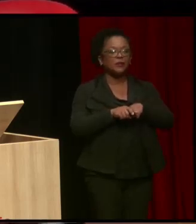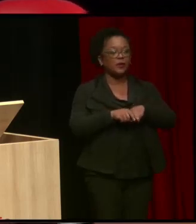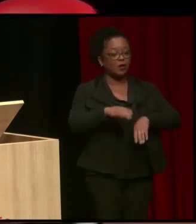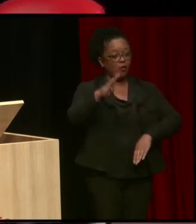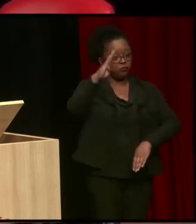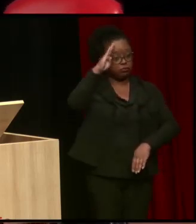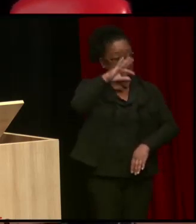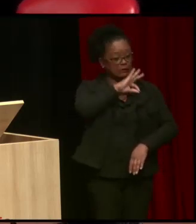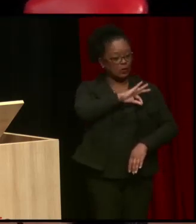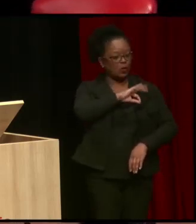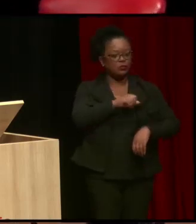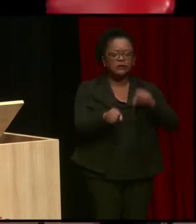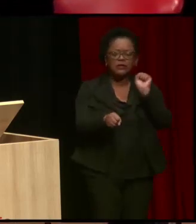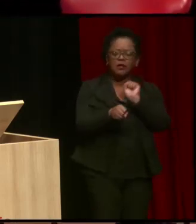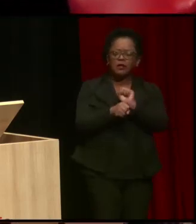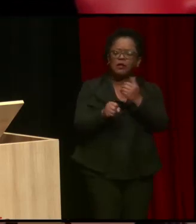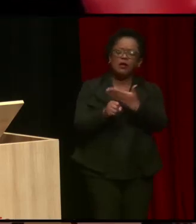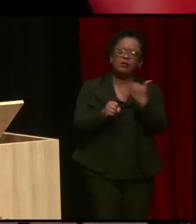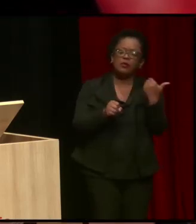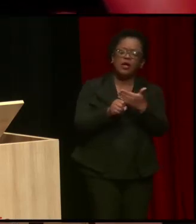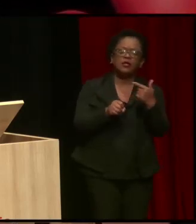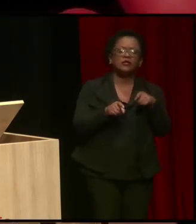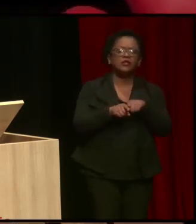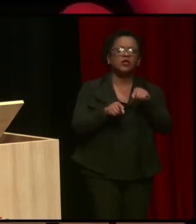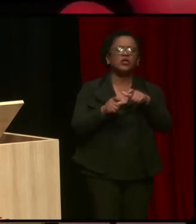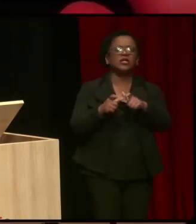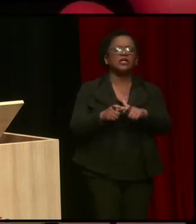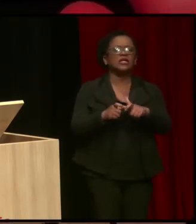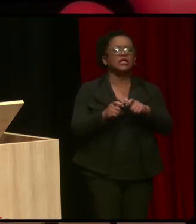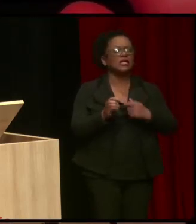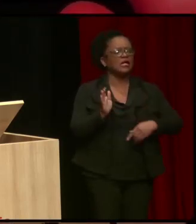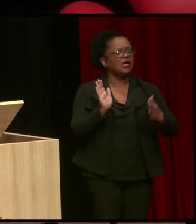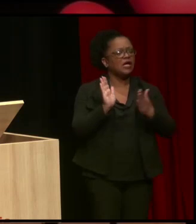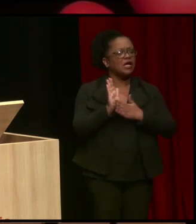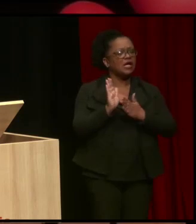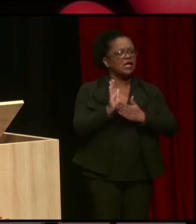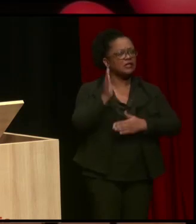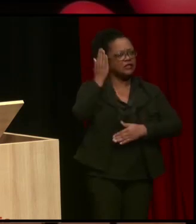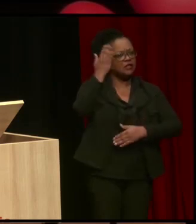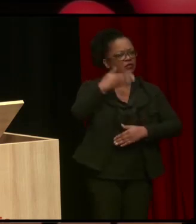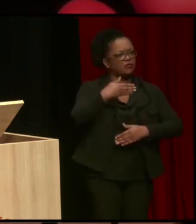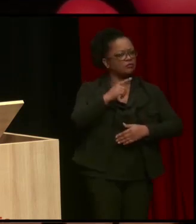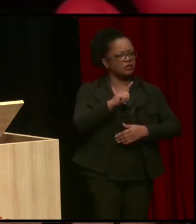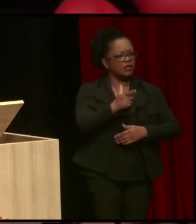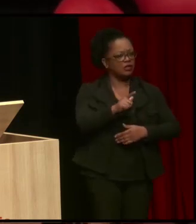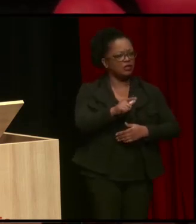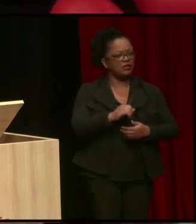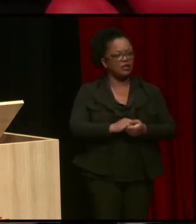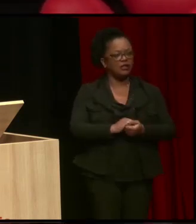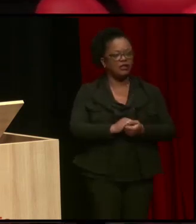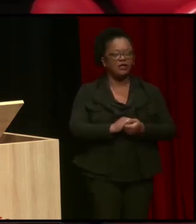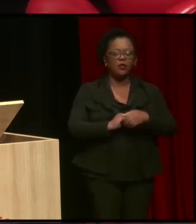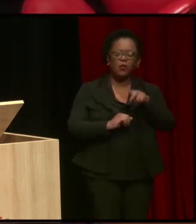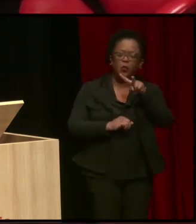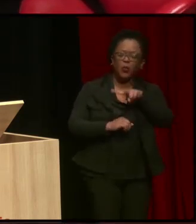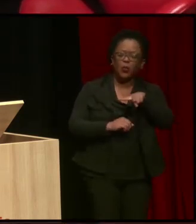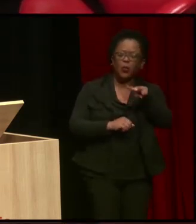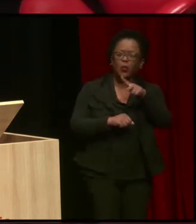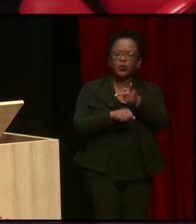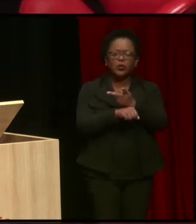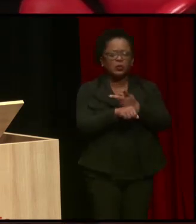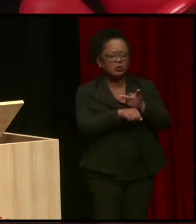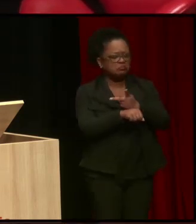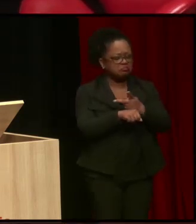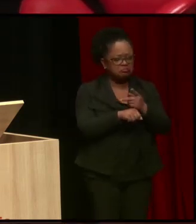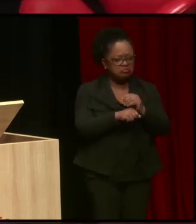Kombi normalmente se levava mercadoria, ele queria ver se eu tinha nota. Como eu não levava nada de mercadoria, ele me parou, olhou para dentro, viu que não tinha